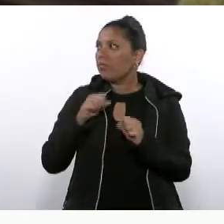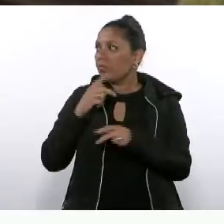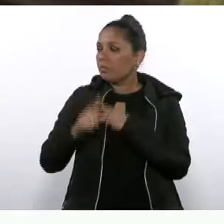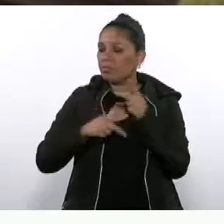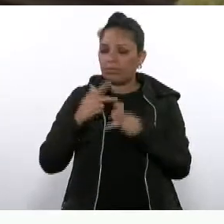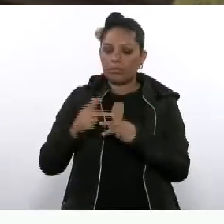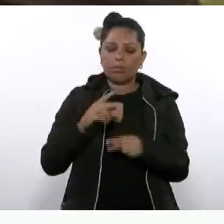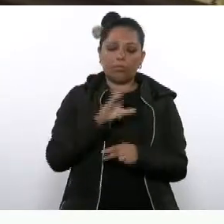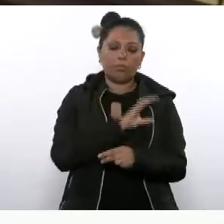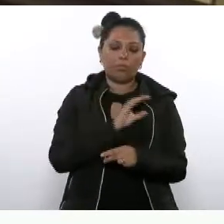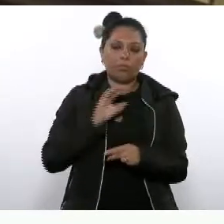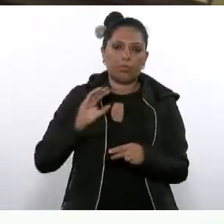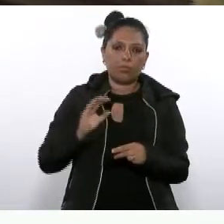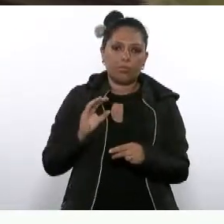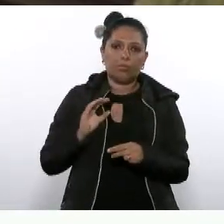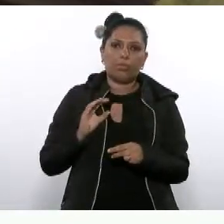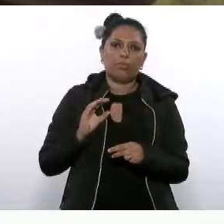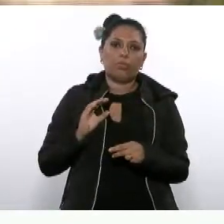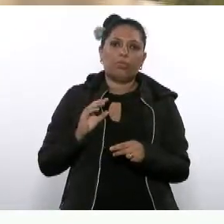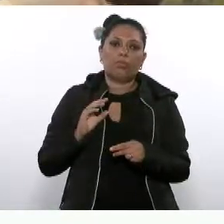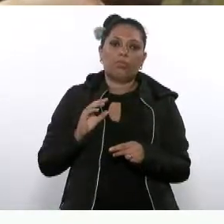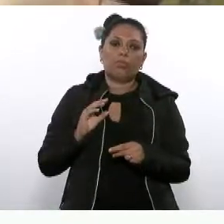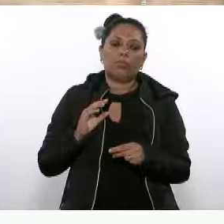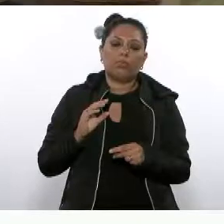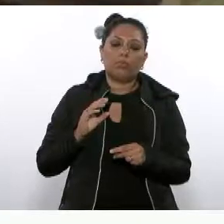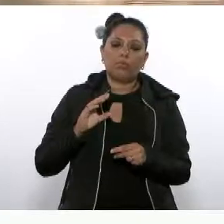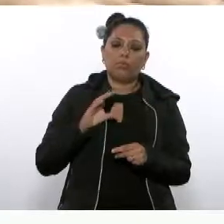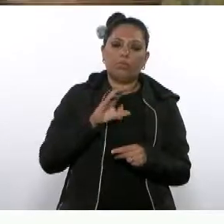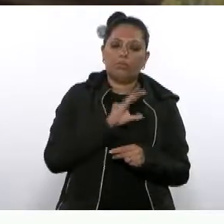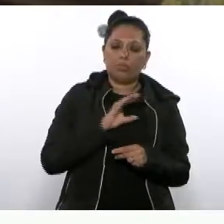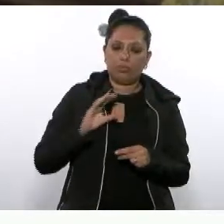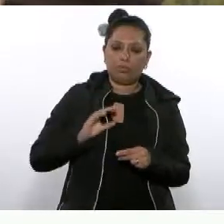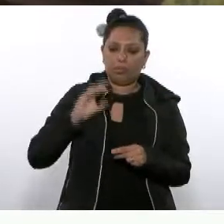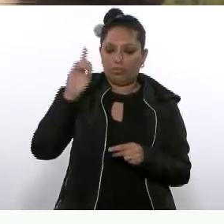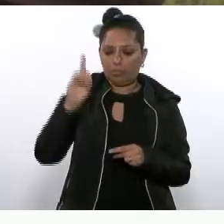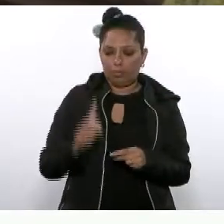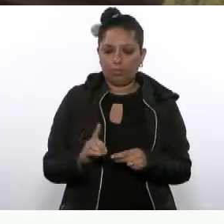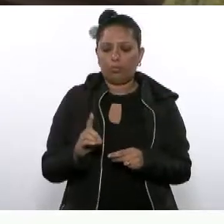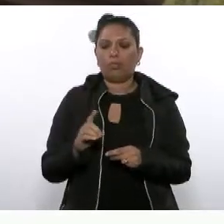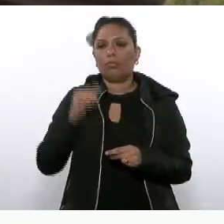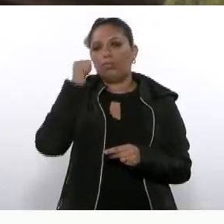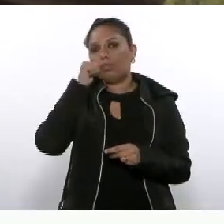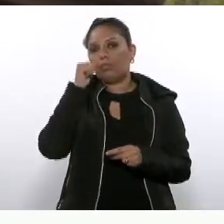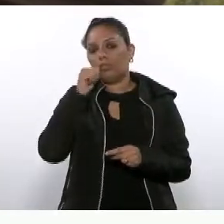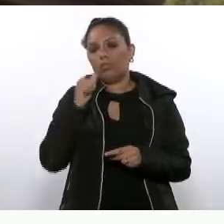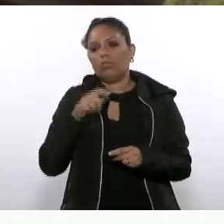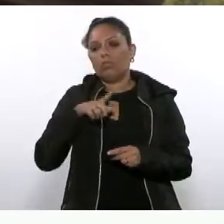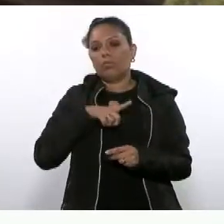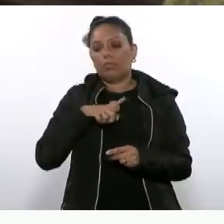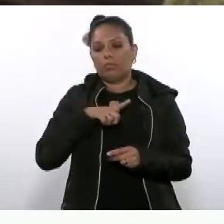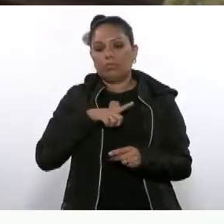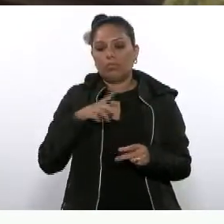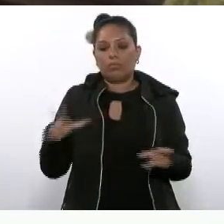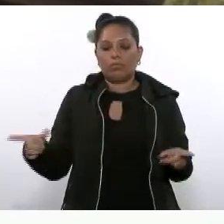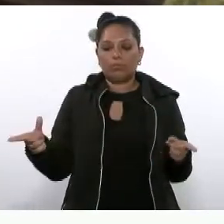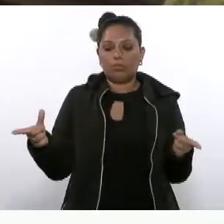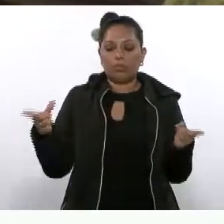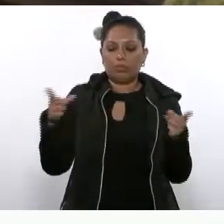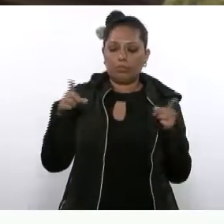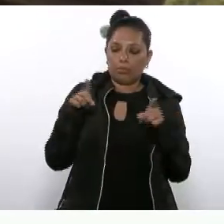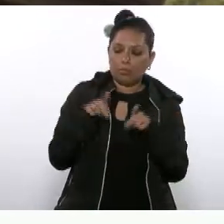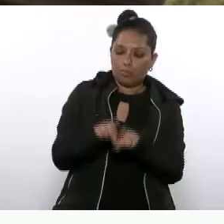essas comissões, seja a Comissão de Direitos da Mulher ou do Trabalho, tivesse uma interlocução com o